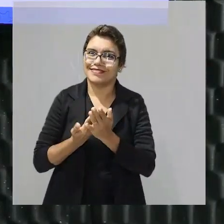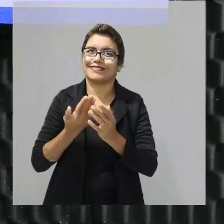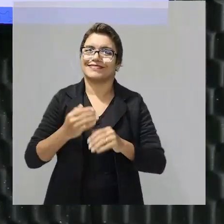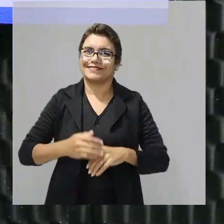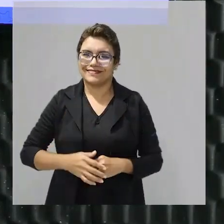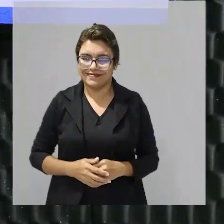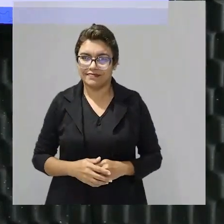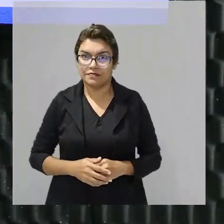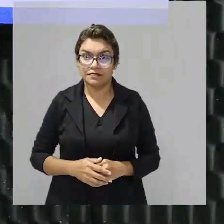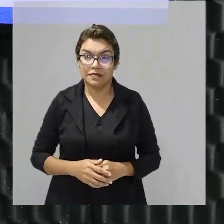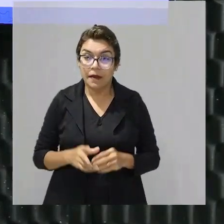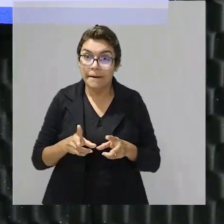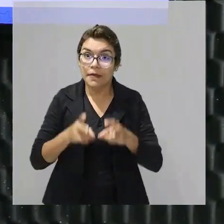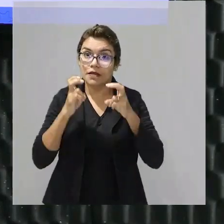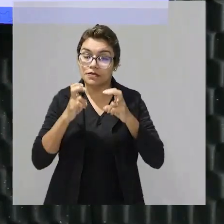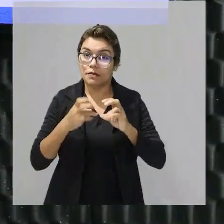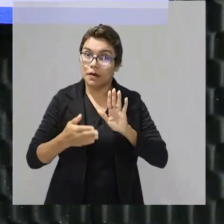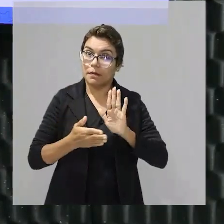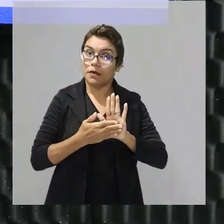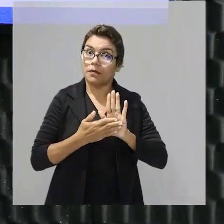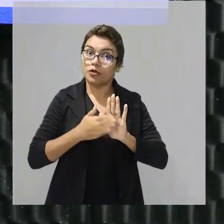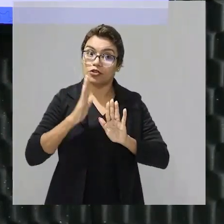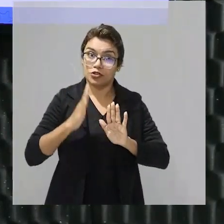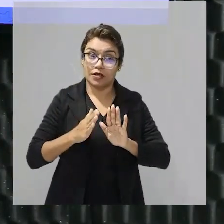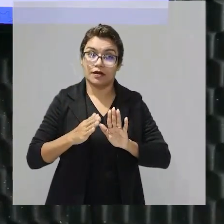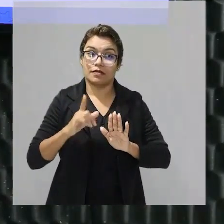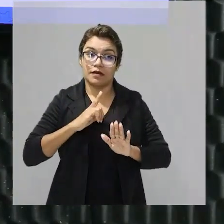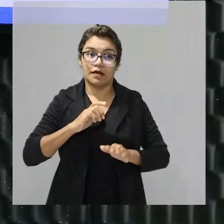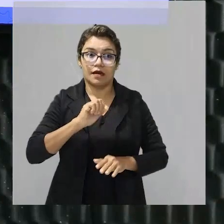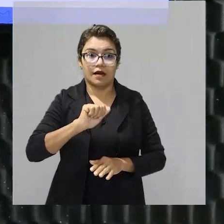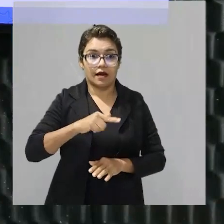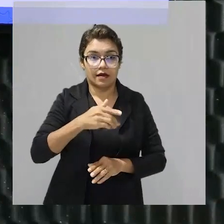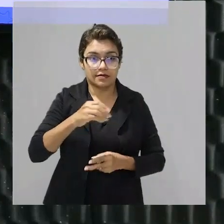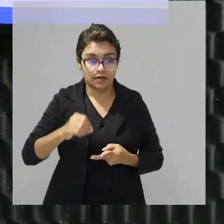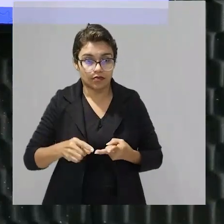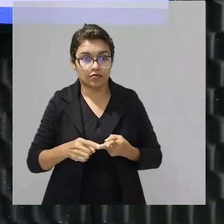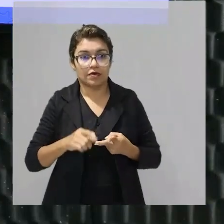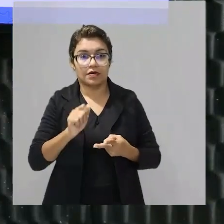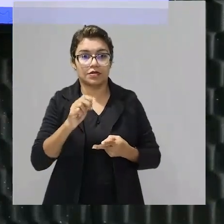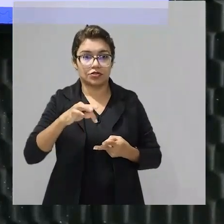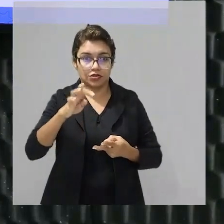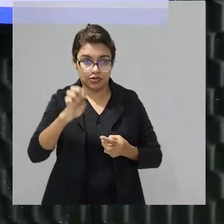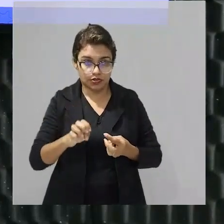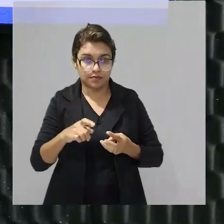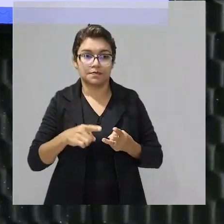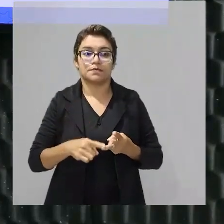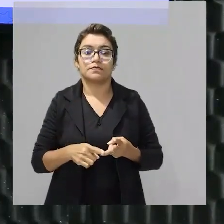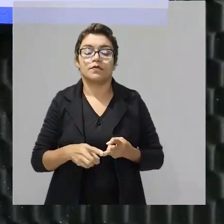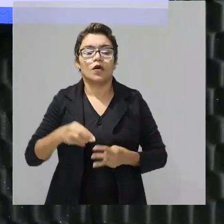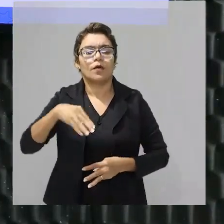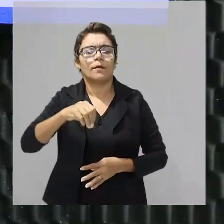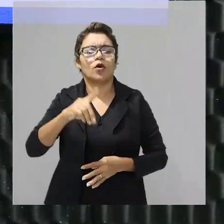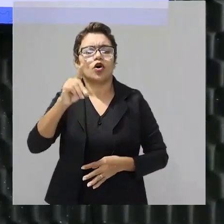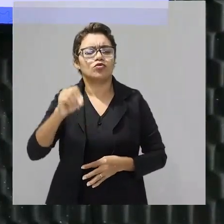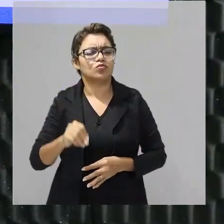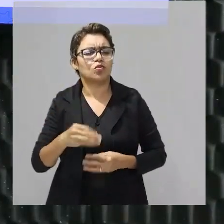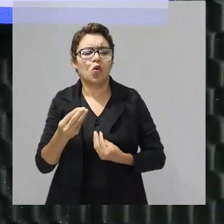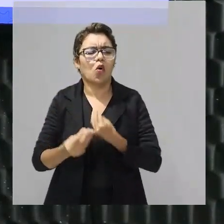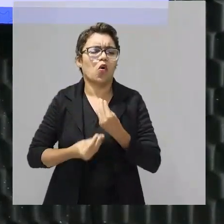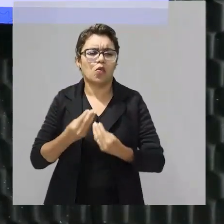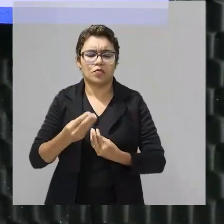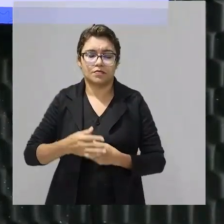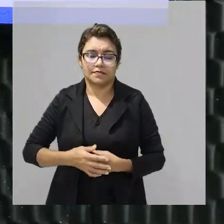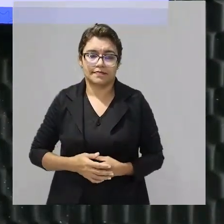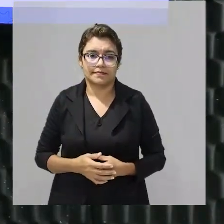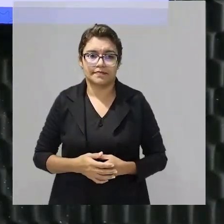Promova saraus e campanhas. Olha só o verbo promover, promova. Então, já contemplou ali